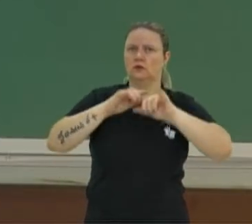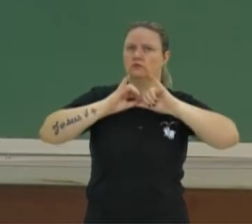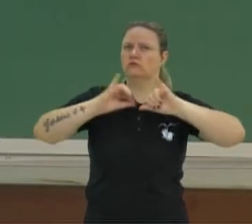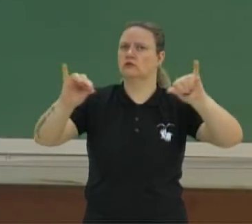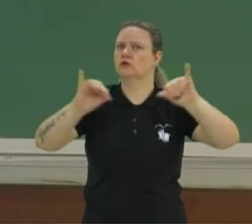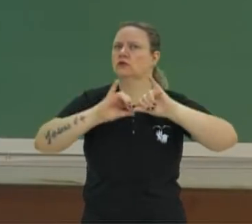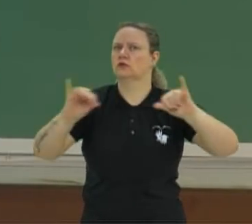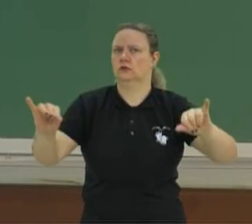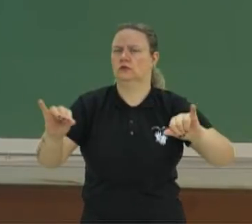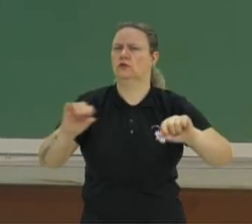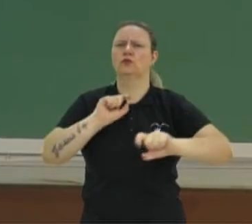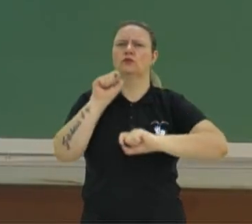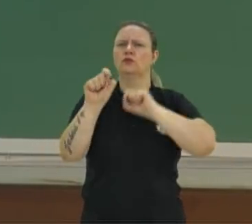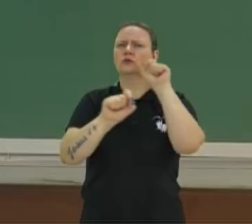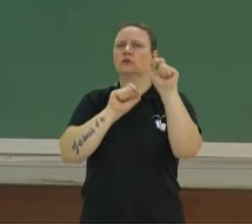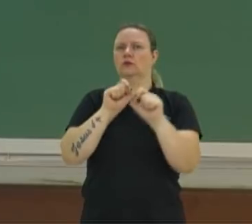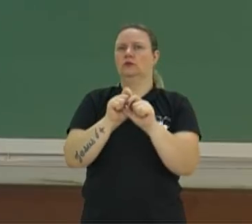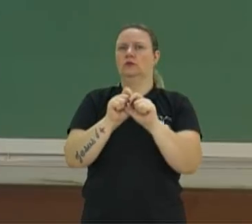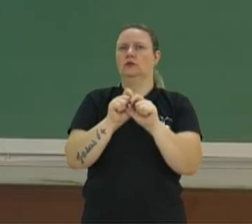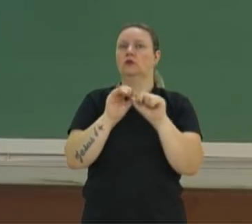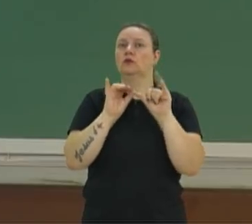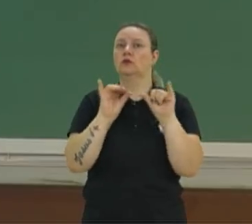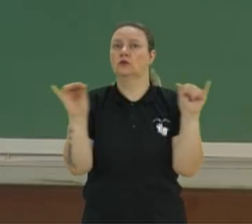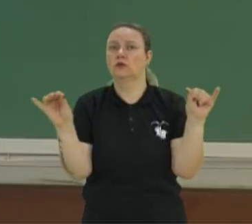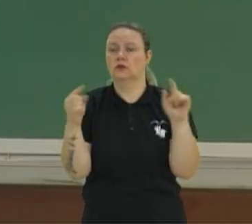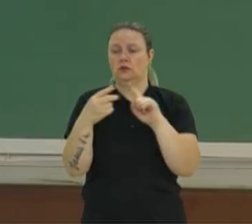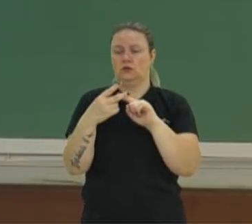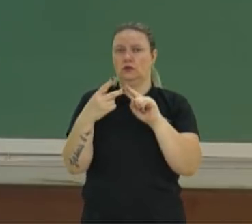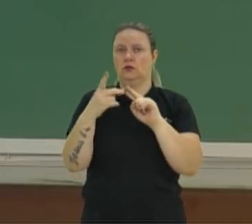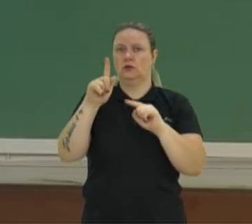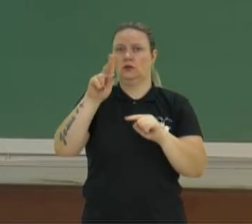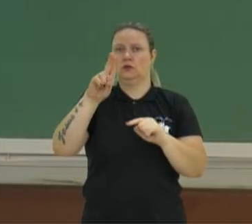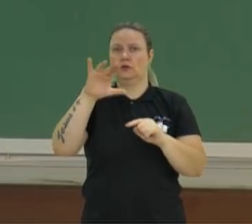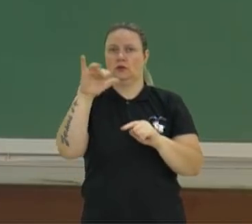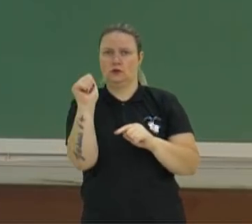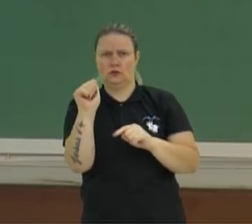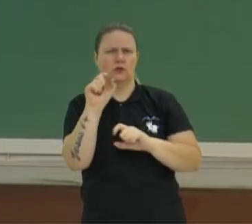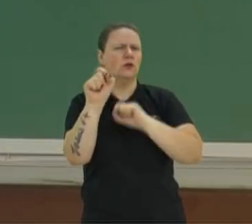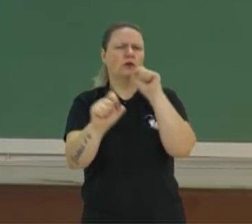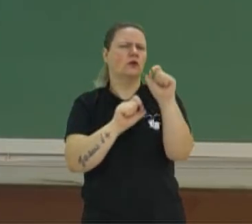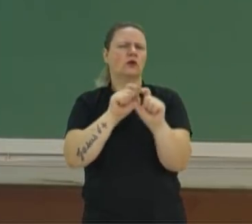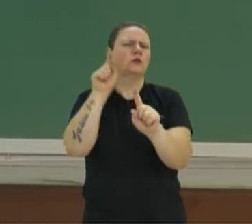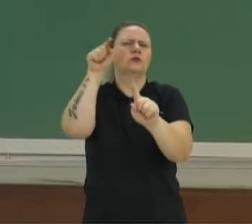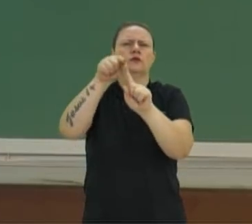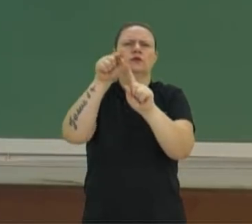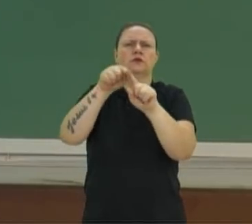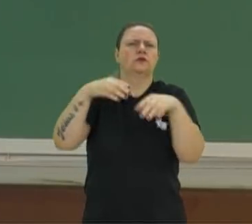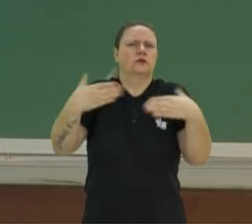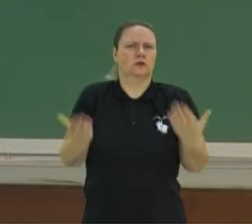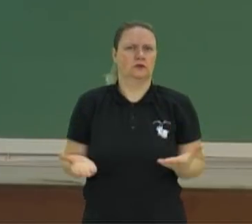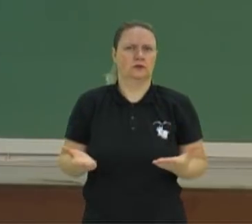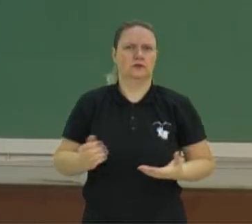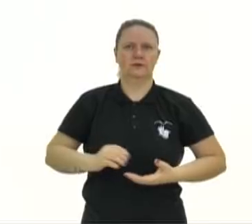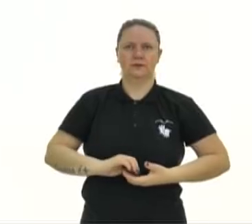notícias, publicarem uma notícia e um guia que fala sobre notícias falsas? Que objetivo eles têm?